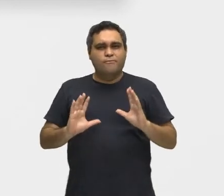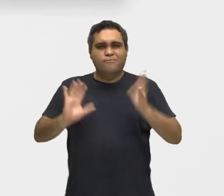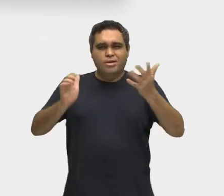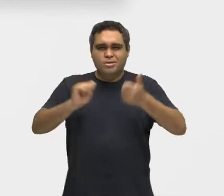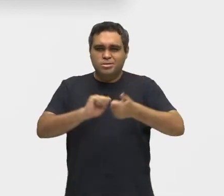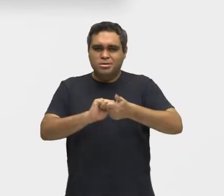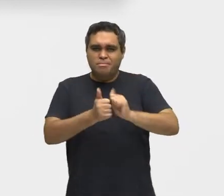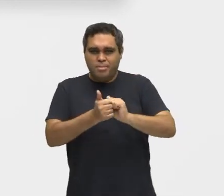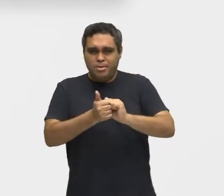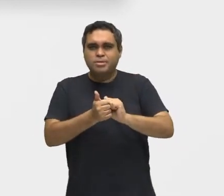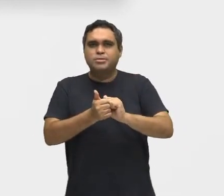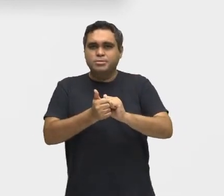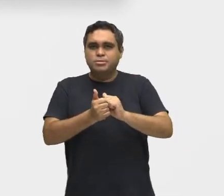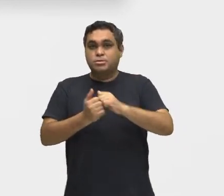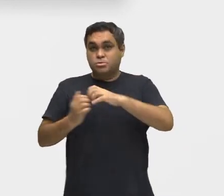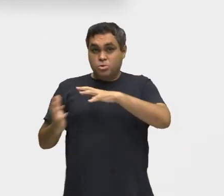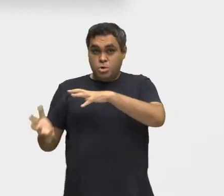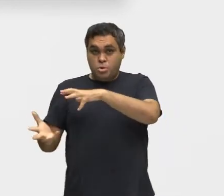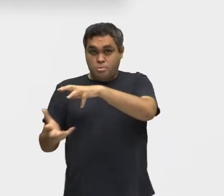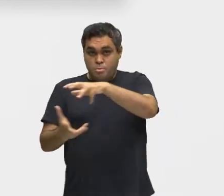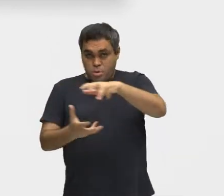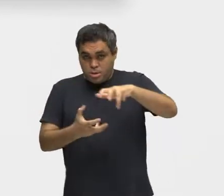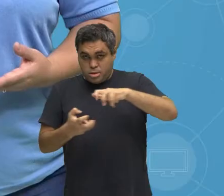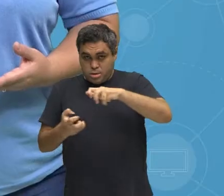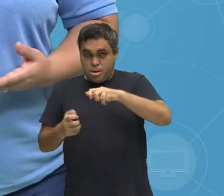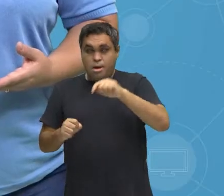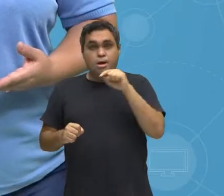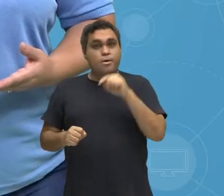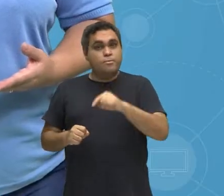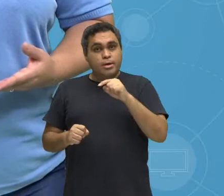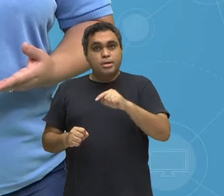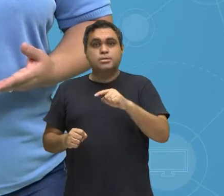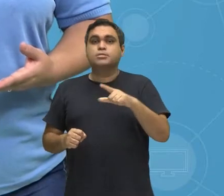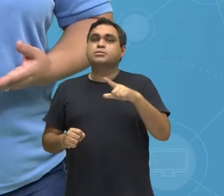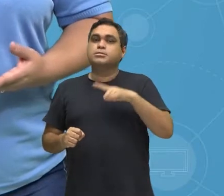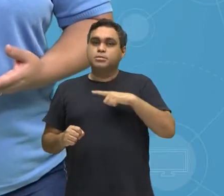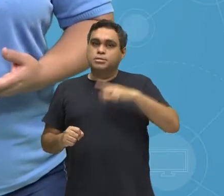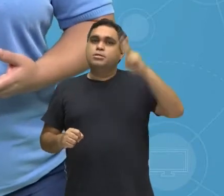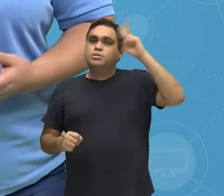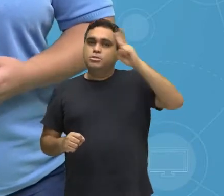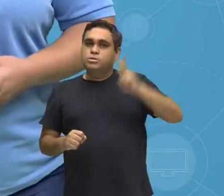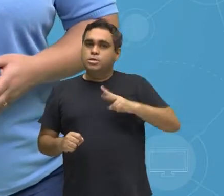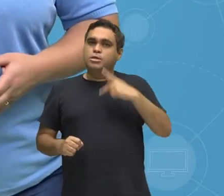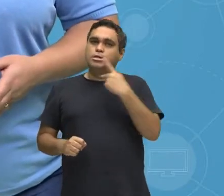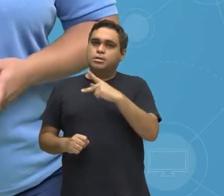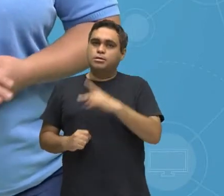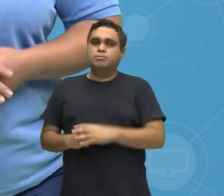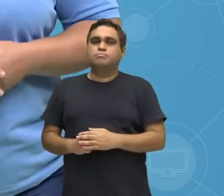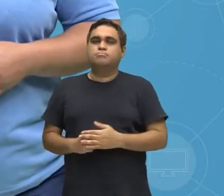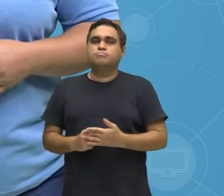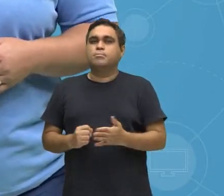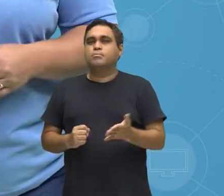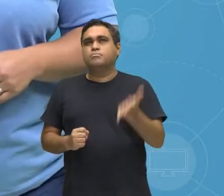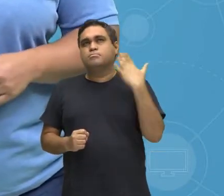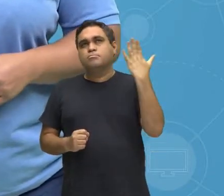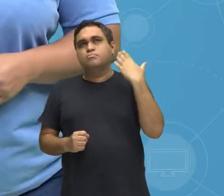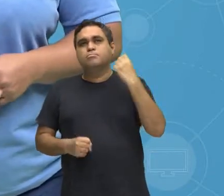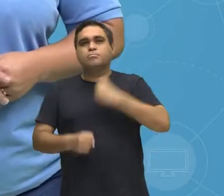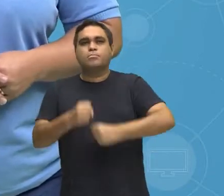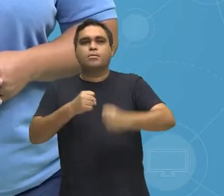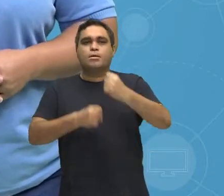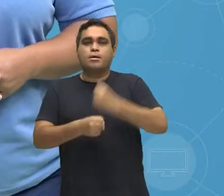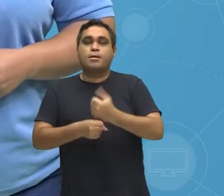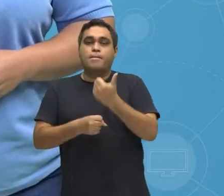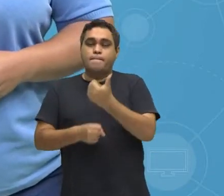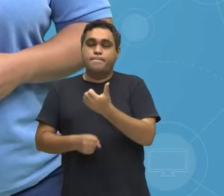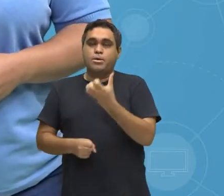Jogos Mundiais dos Povos Indígenas também têm a sua história. Tudo começou lá em 1996